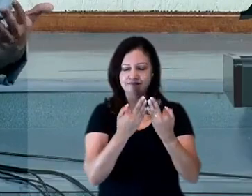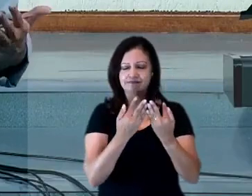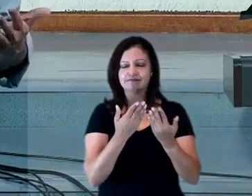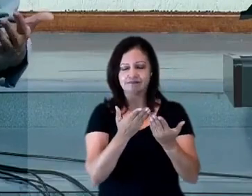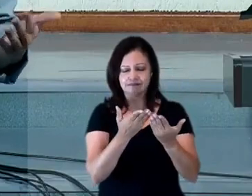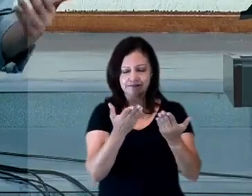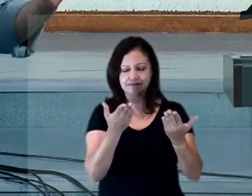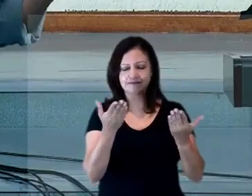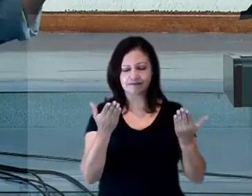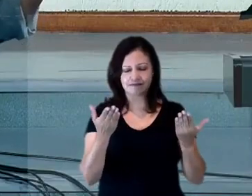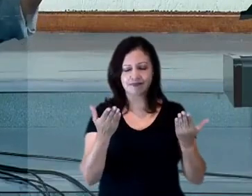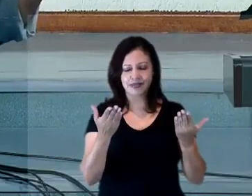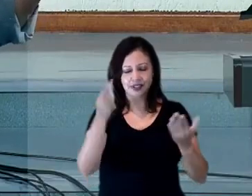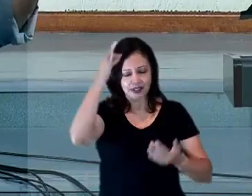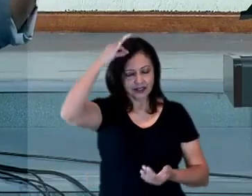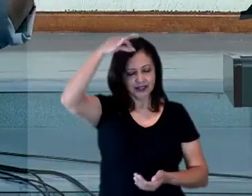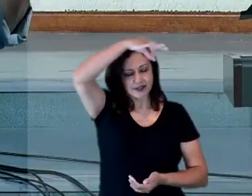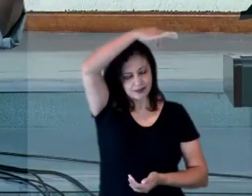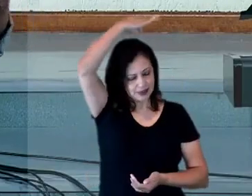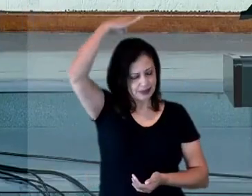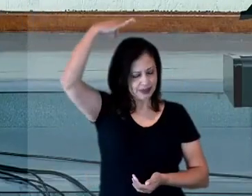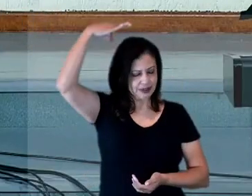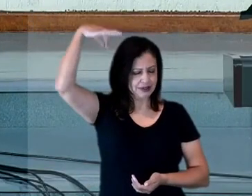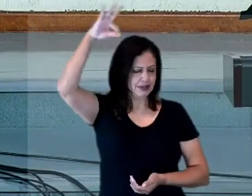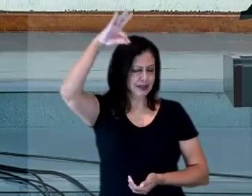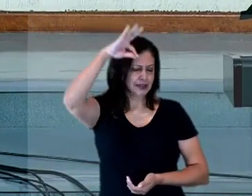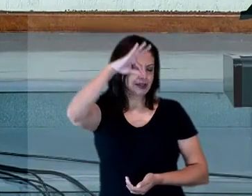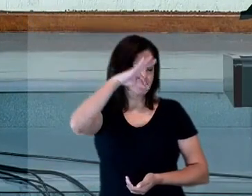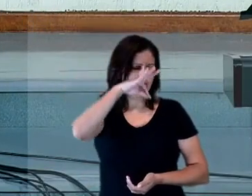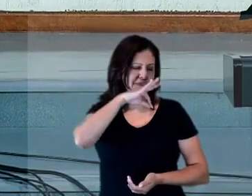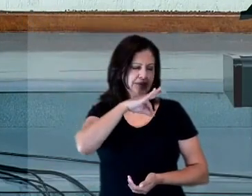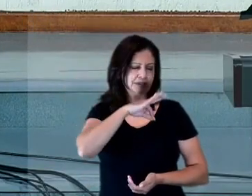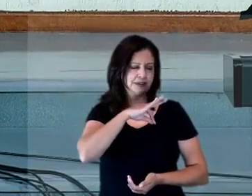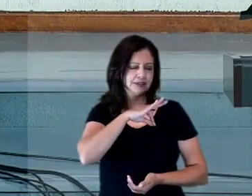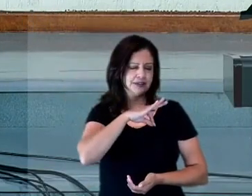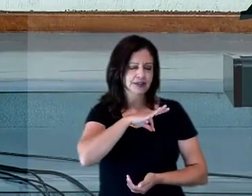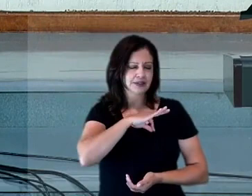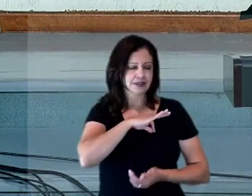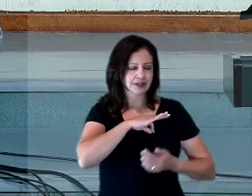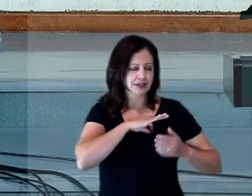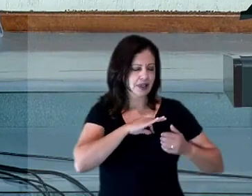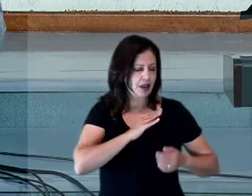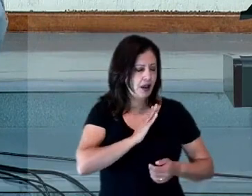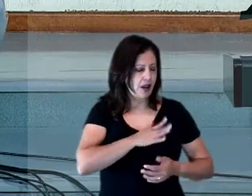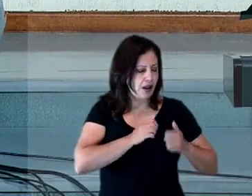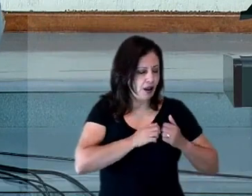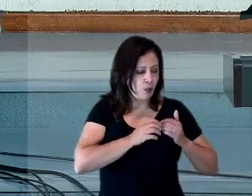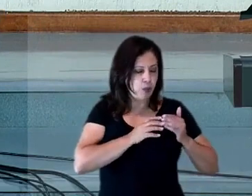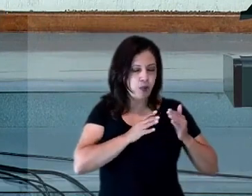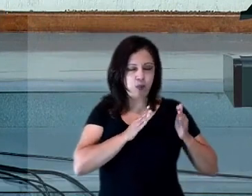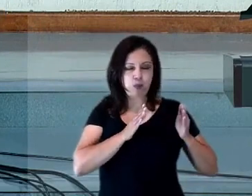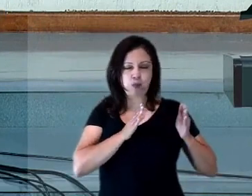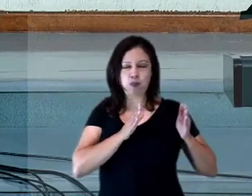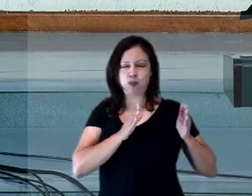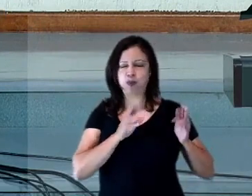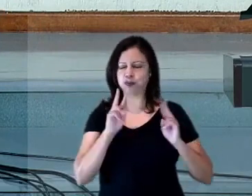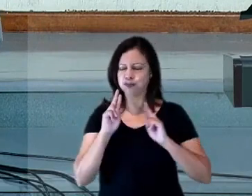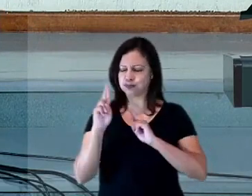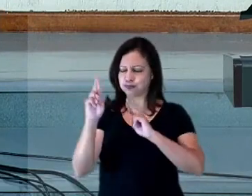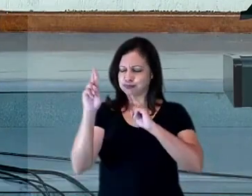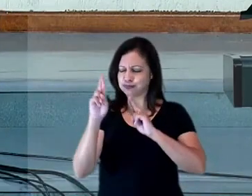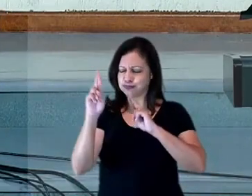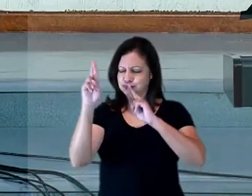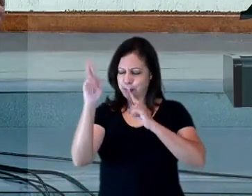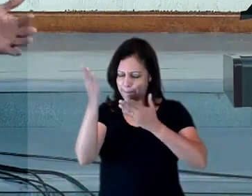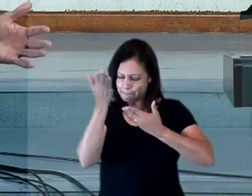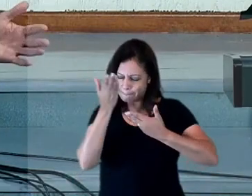assistir. Que o seu Santo Espírito, Senhor, possa alcançar os seus corações, trazer esta mensagem de esperança, fale aos seus corações e que também